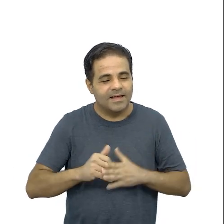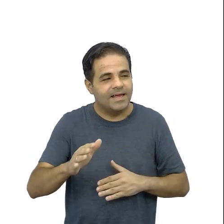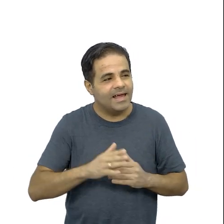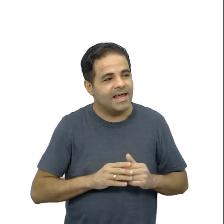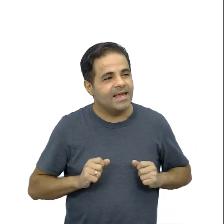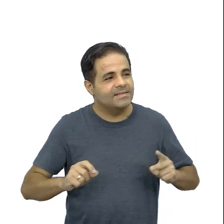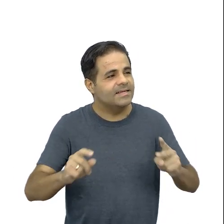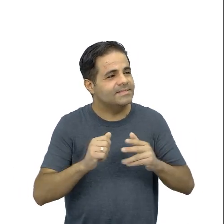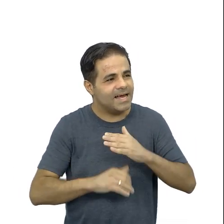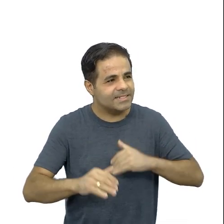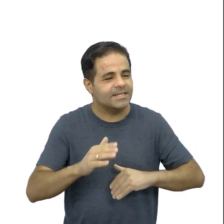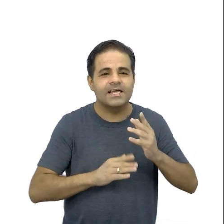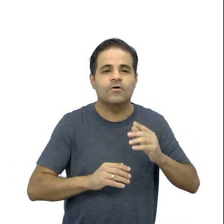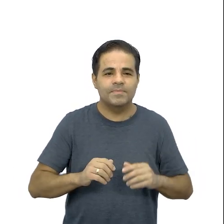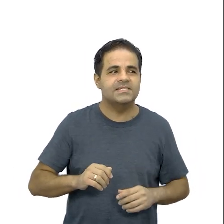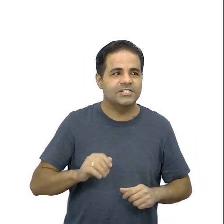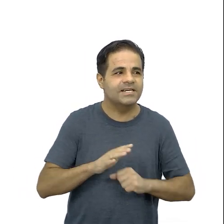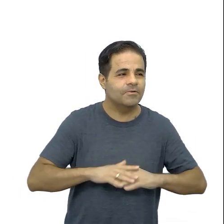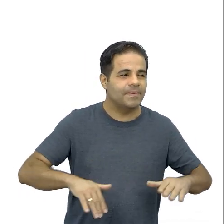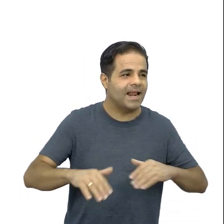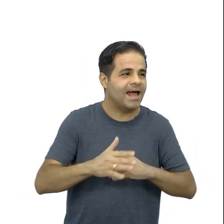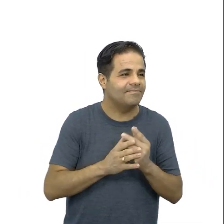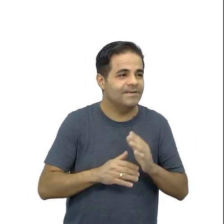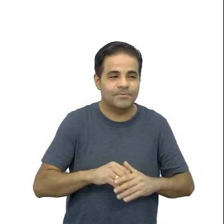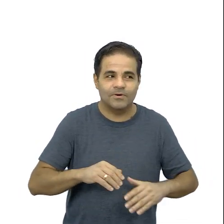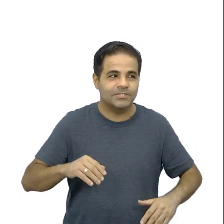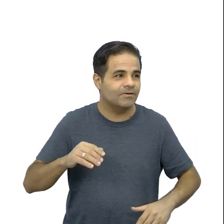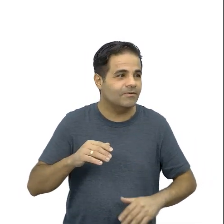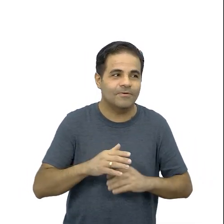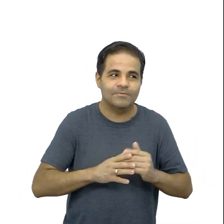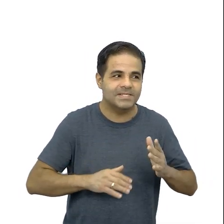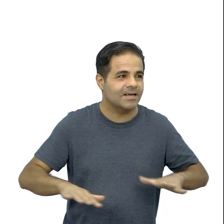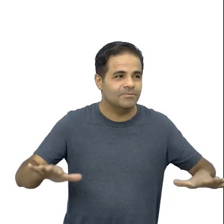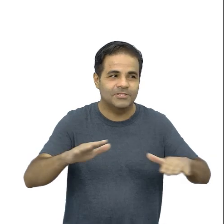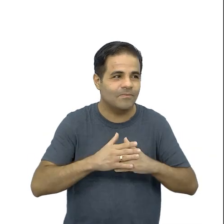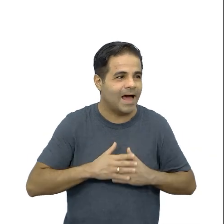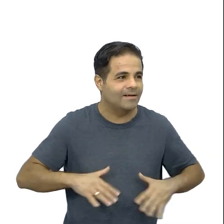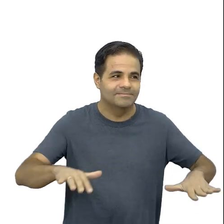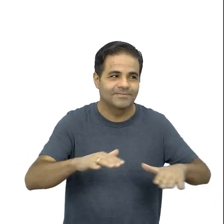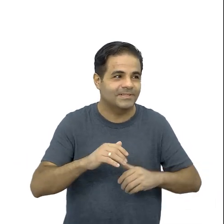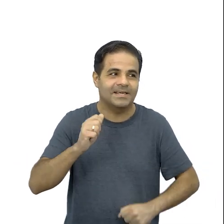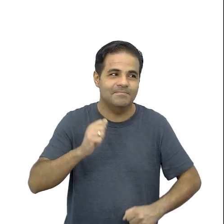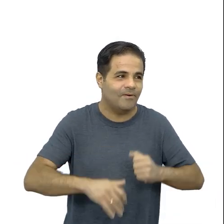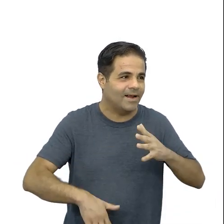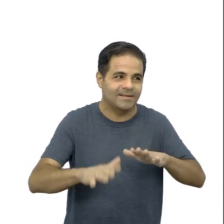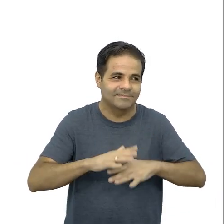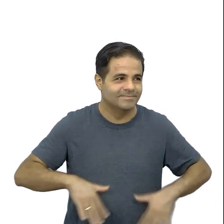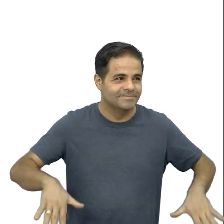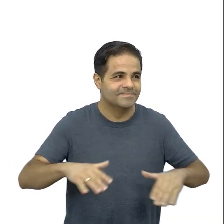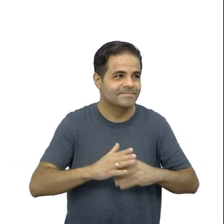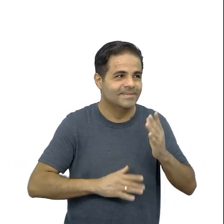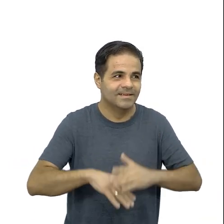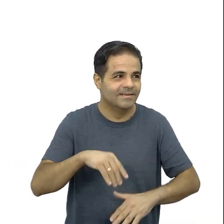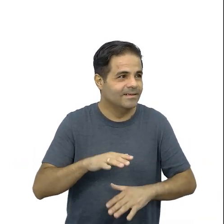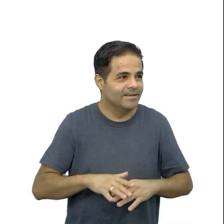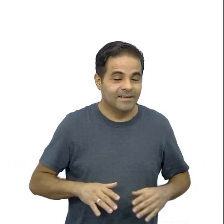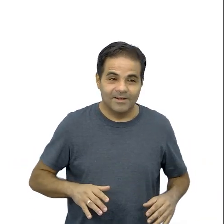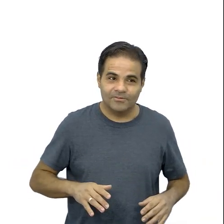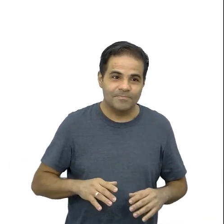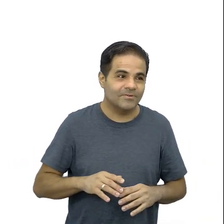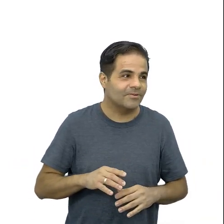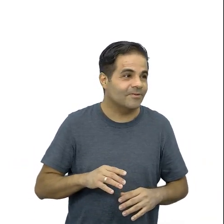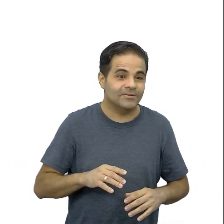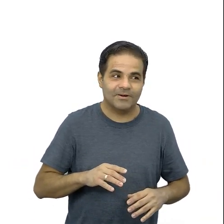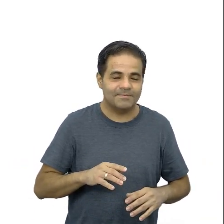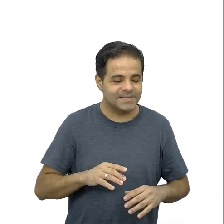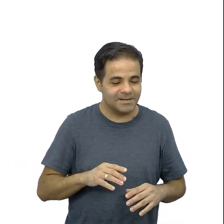para nós como algo quase que impossível, né, de conseguirmos realizar, mas depois acho que de tudo isso que foi